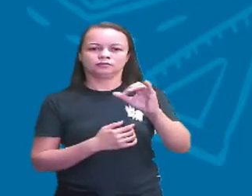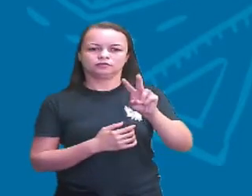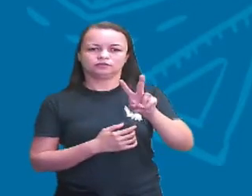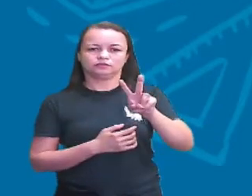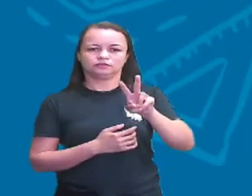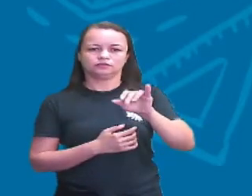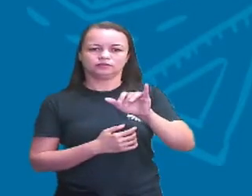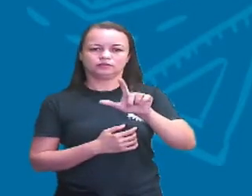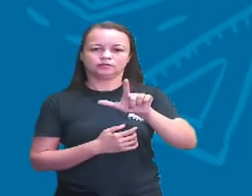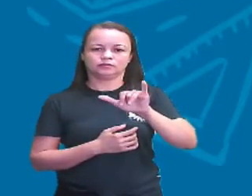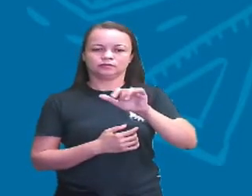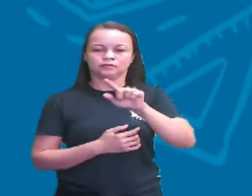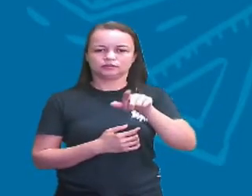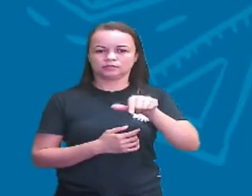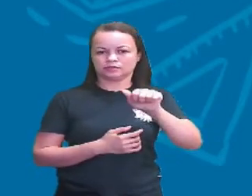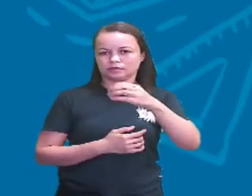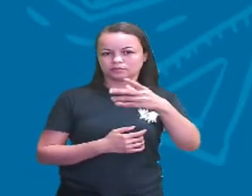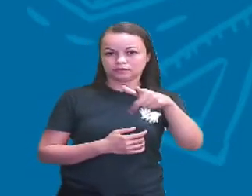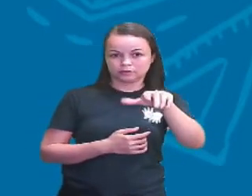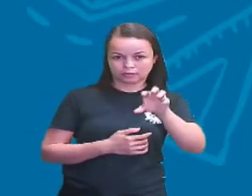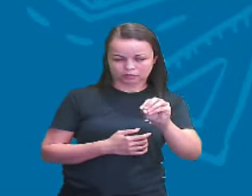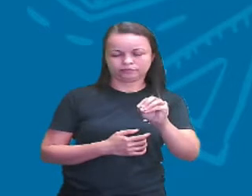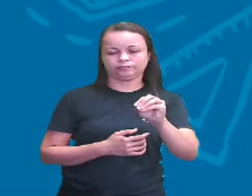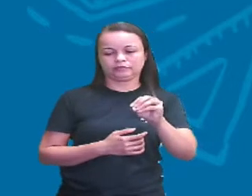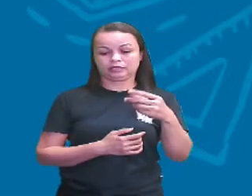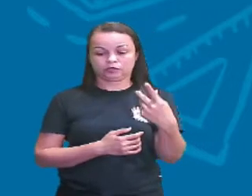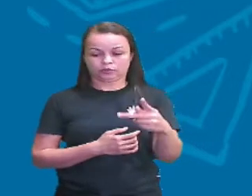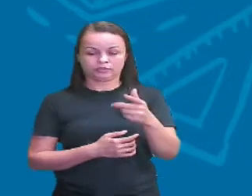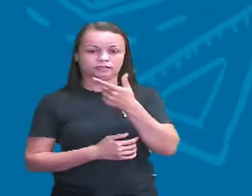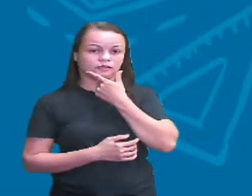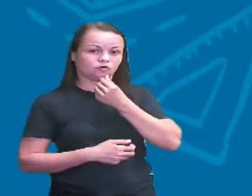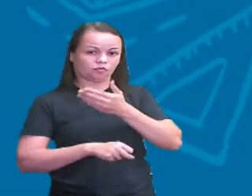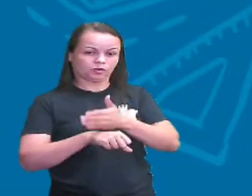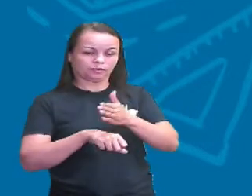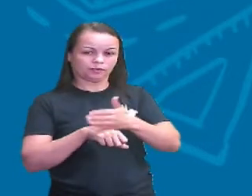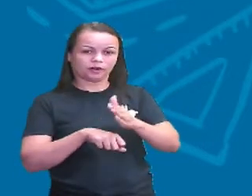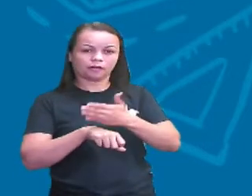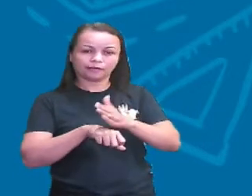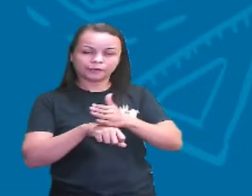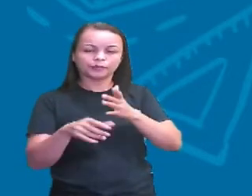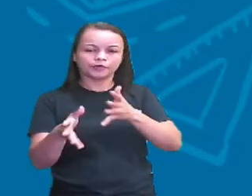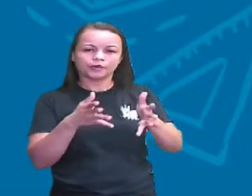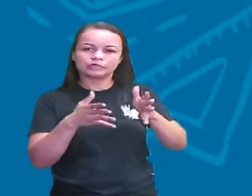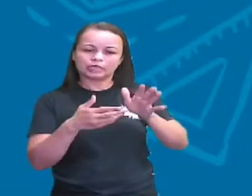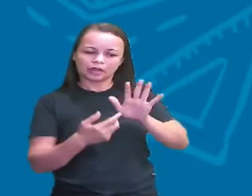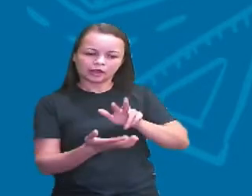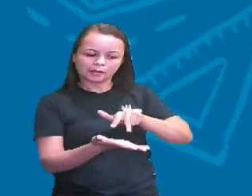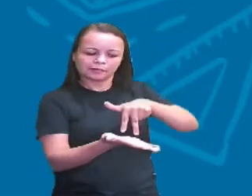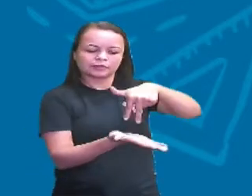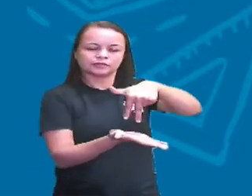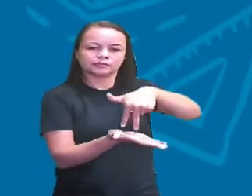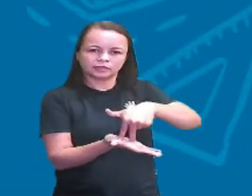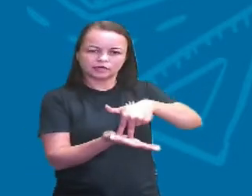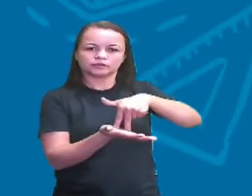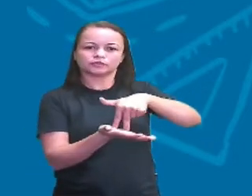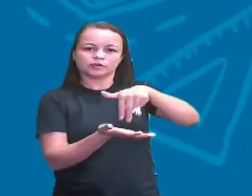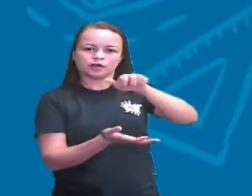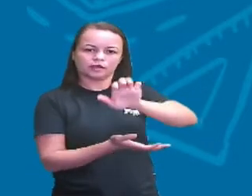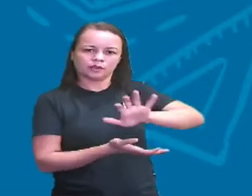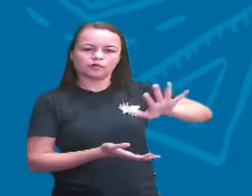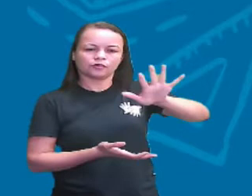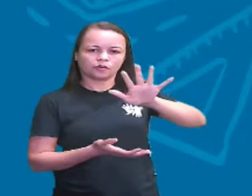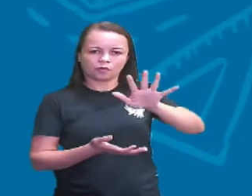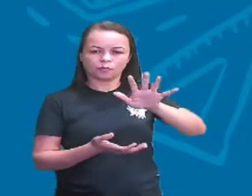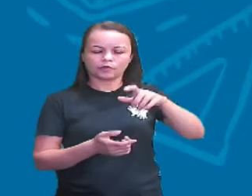branco, representando a Europa, né, os países imperialistas, estivessem carregando nas